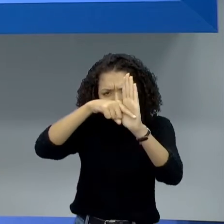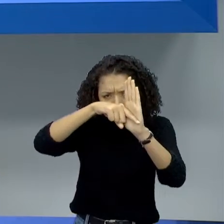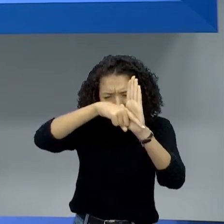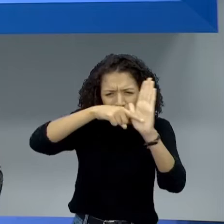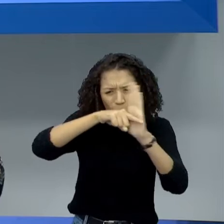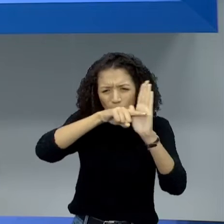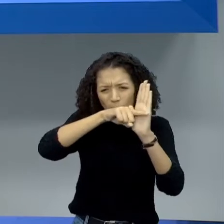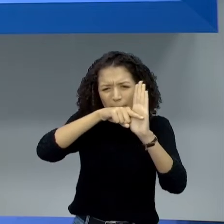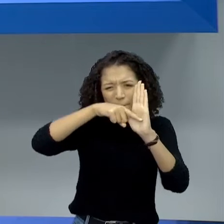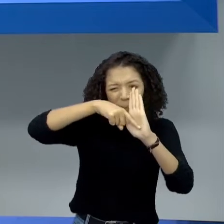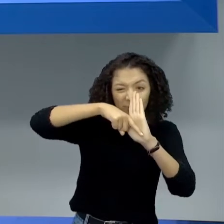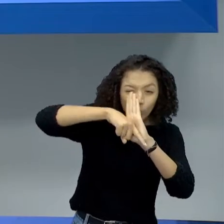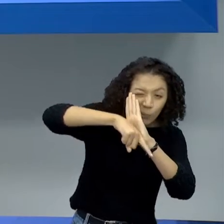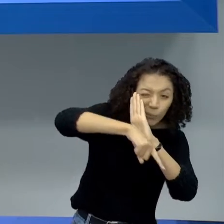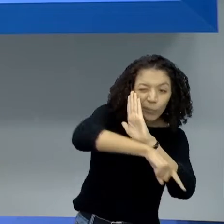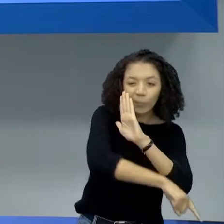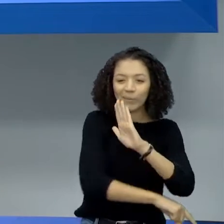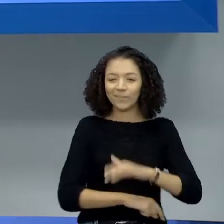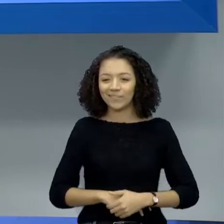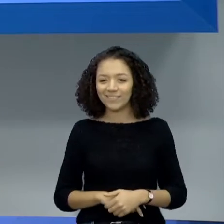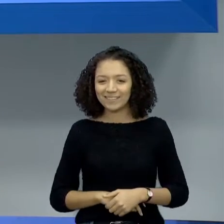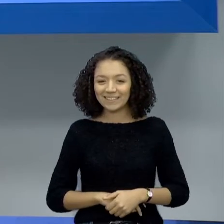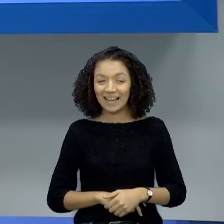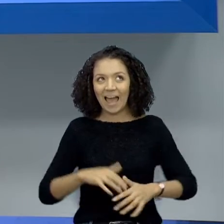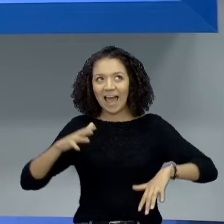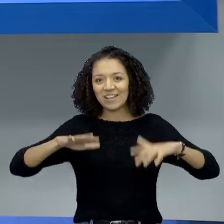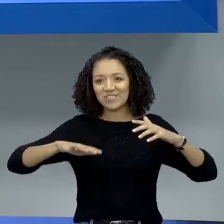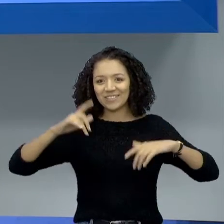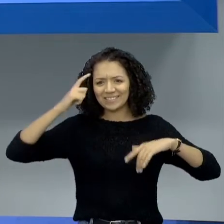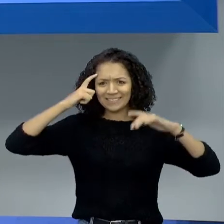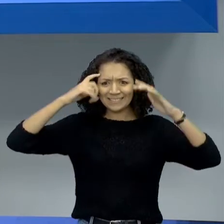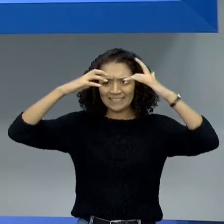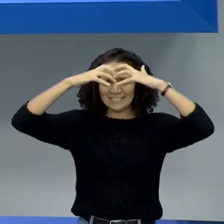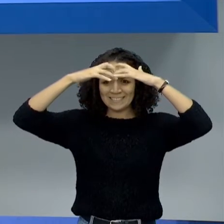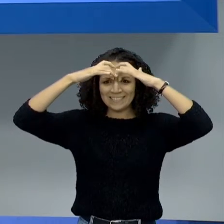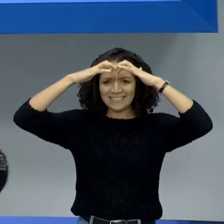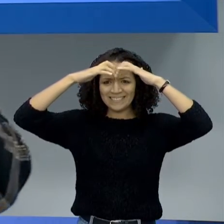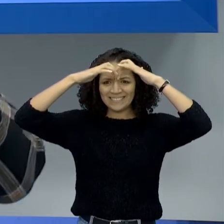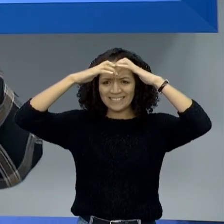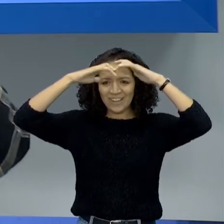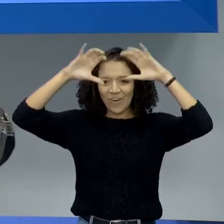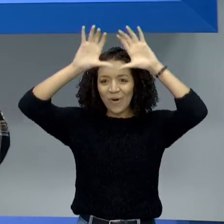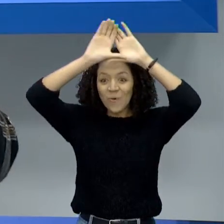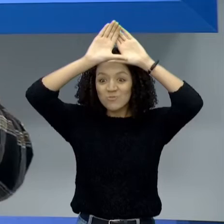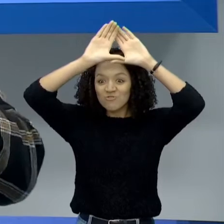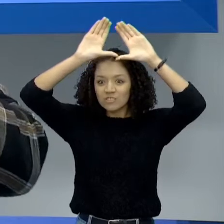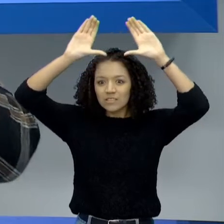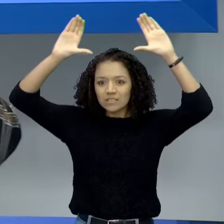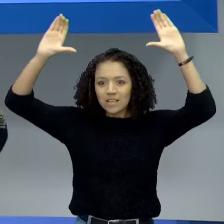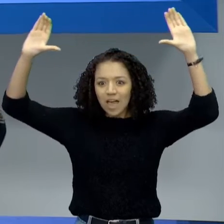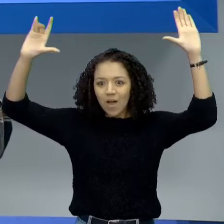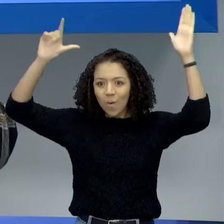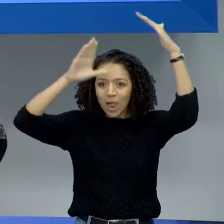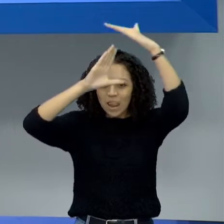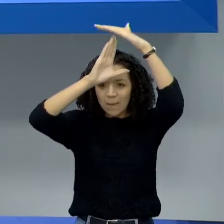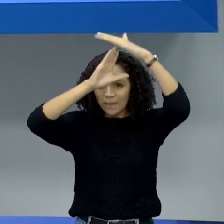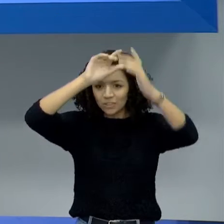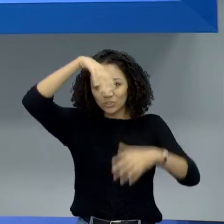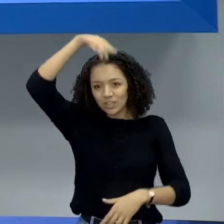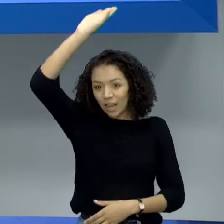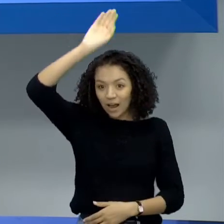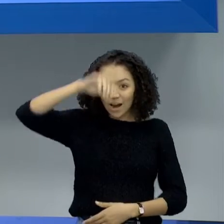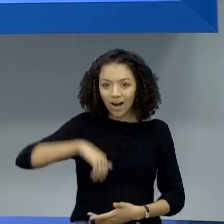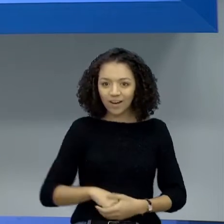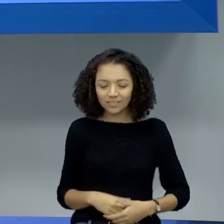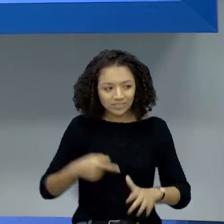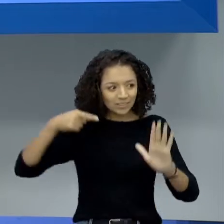Às vezes eu entro numa neura na minha cabeça do céu é o limite. Sabe, eu começo a me aprofundar e me aprofundar e me aprofundar